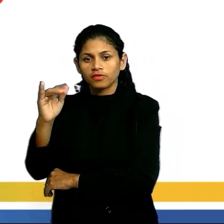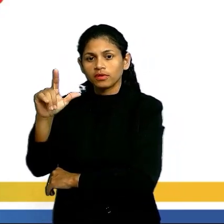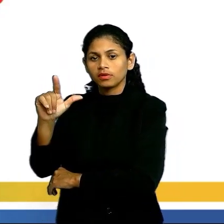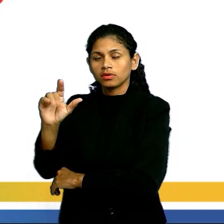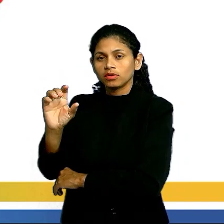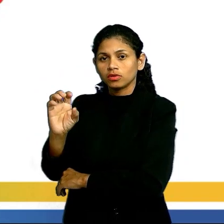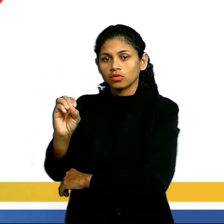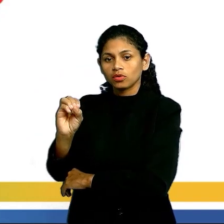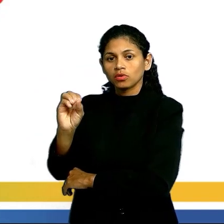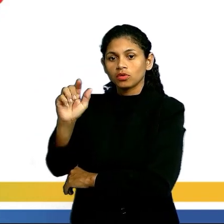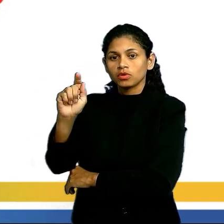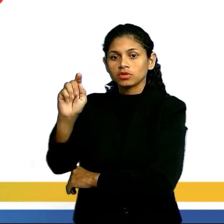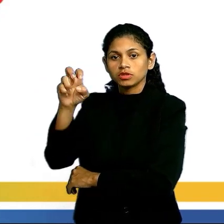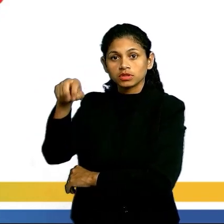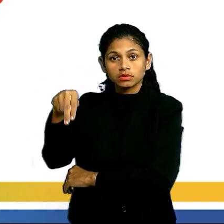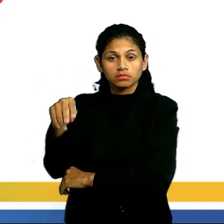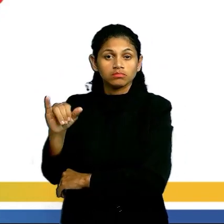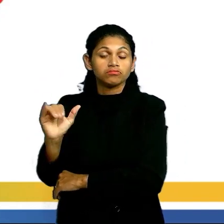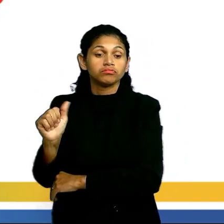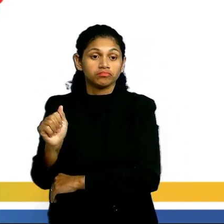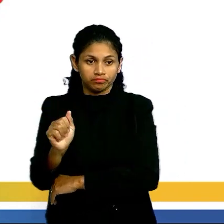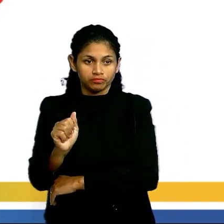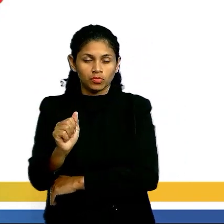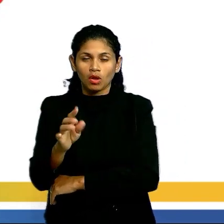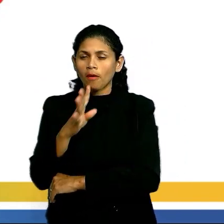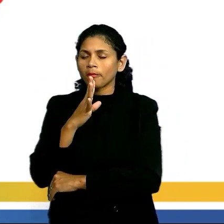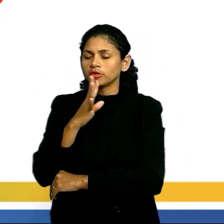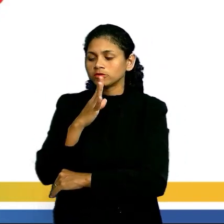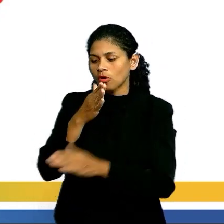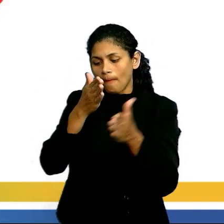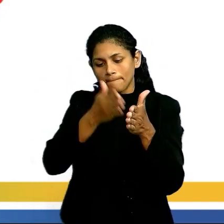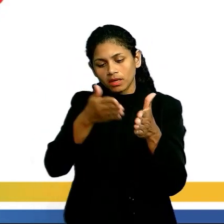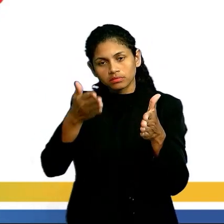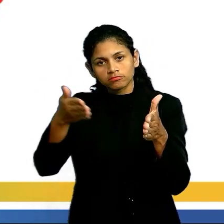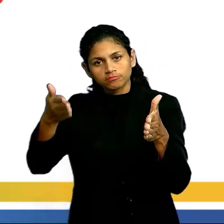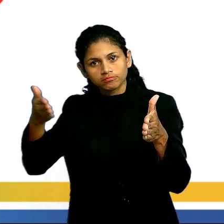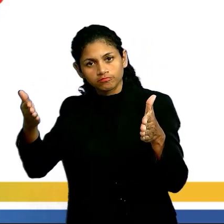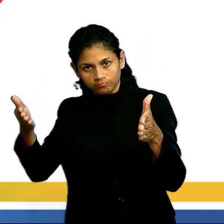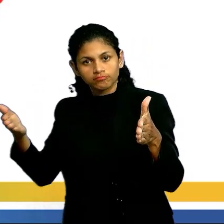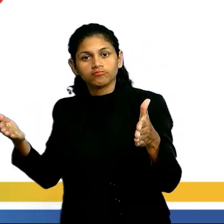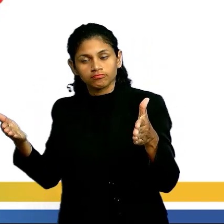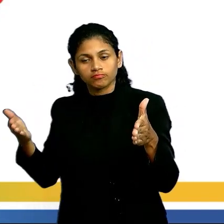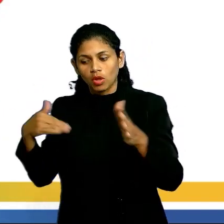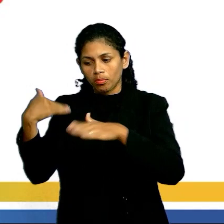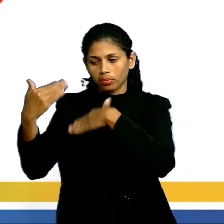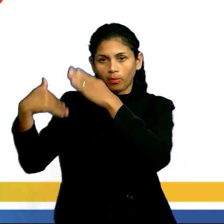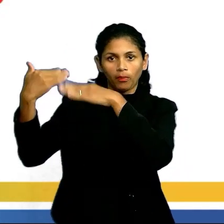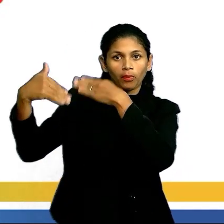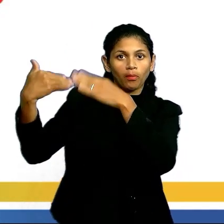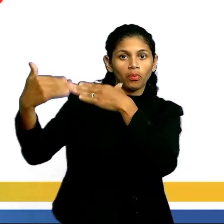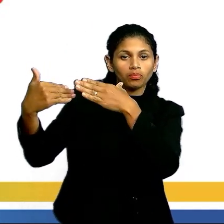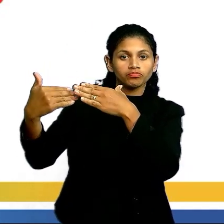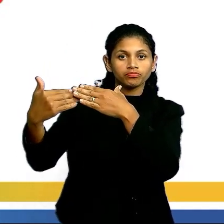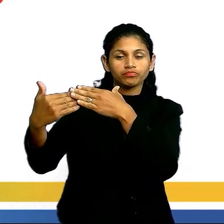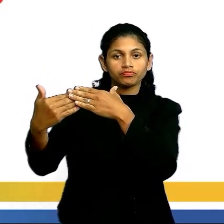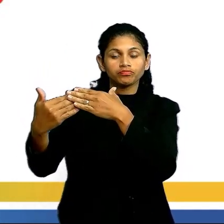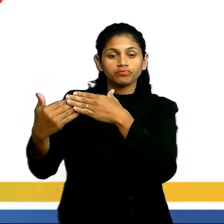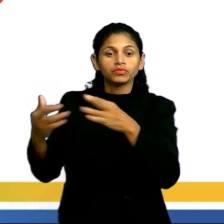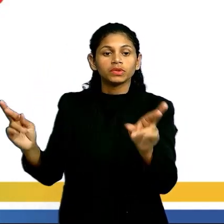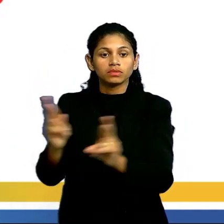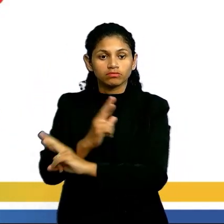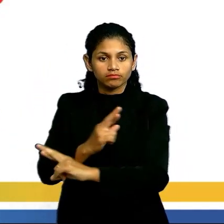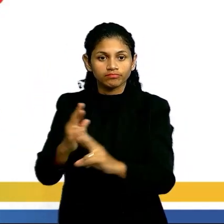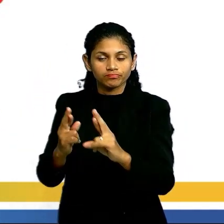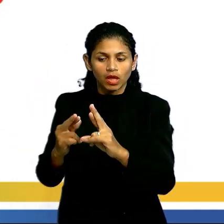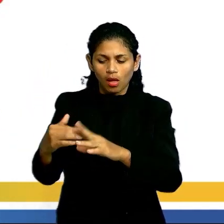evolutivas entre as espécies, conhecer os processos evolutivos envolvidos na história